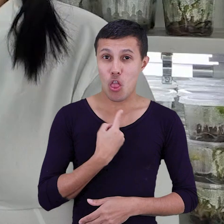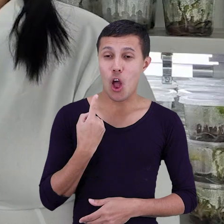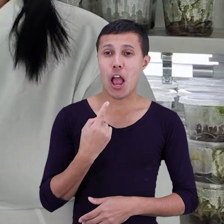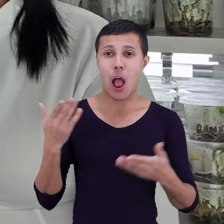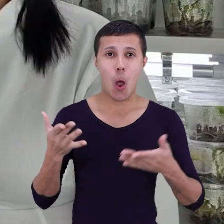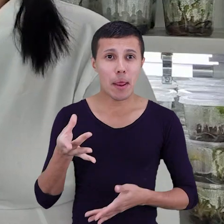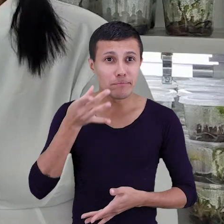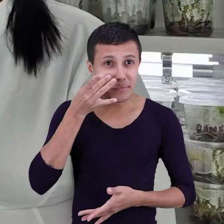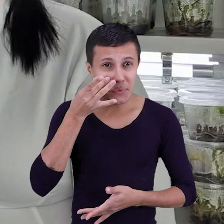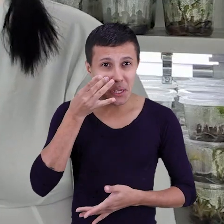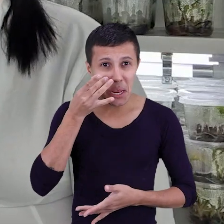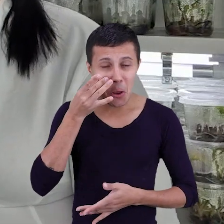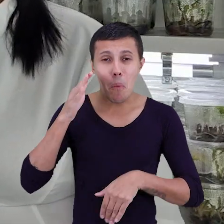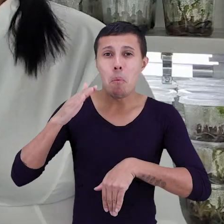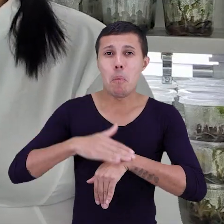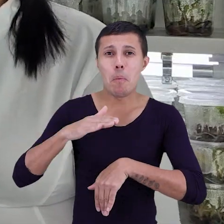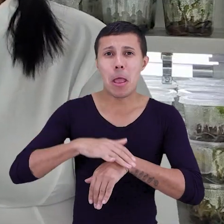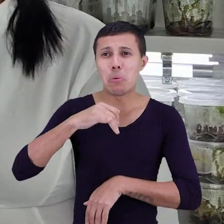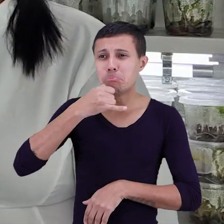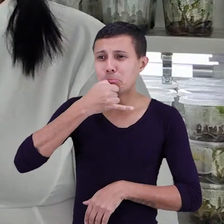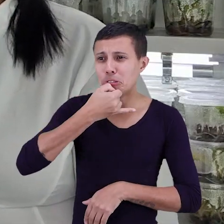gente estar presenciando, né,